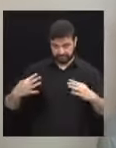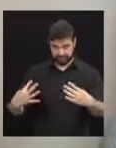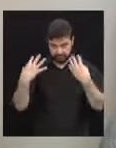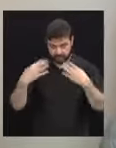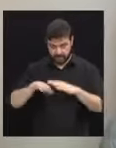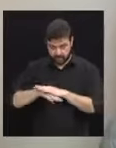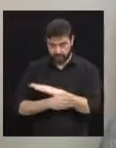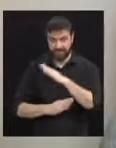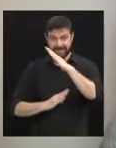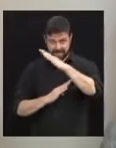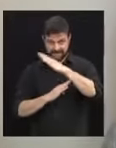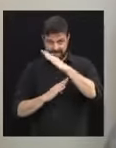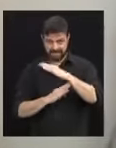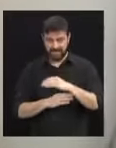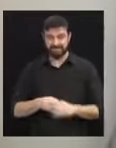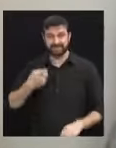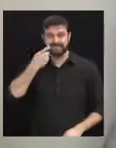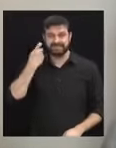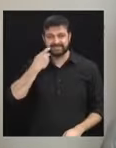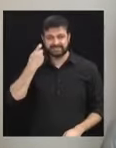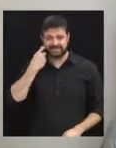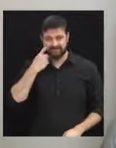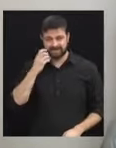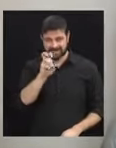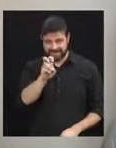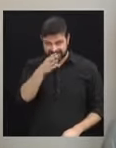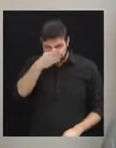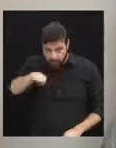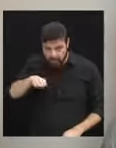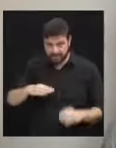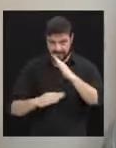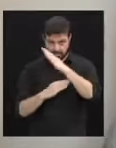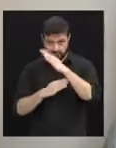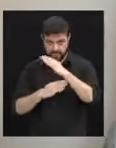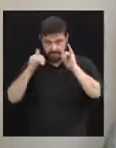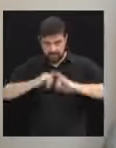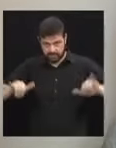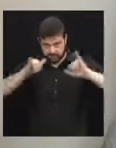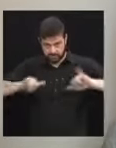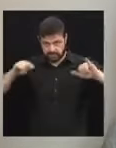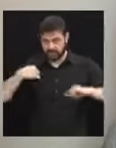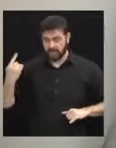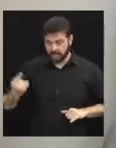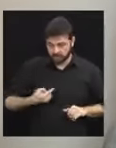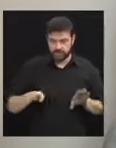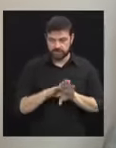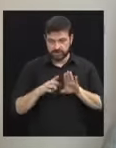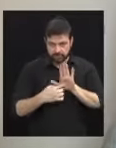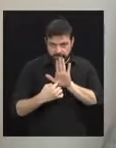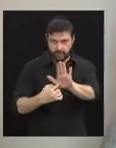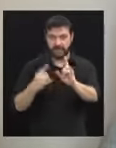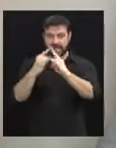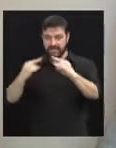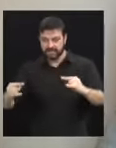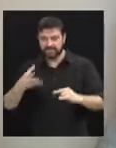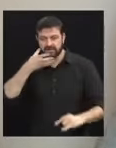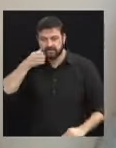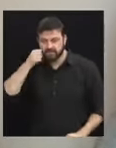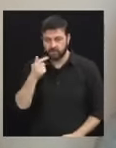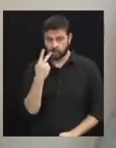assistir TV Câmara Campinas, no jornal de sexta-feira, às 5h30 da tarde, no Câmara Notícia, a gente também costuma veicular as feiras aí. Nas 2